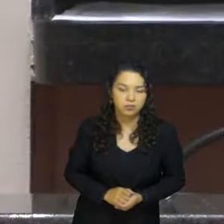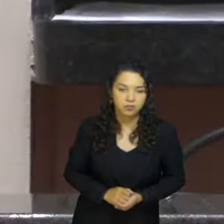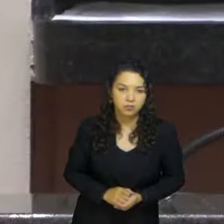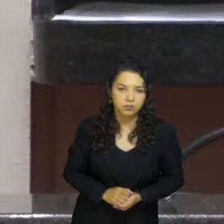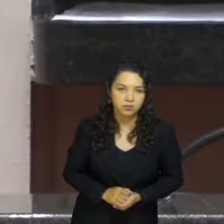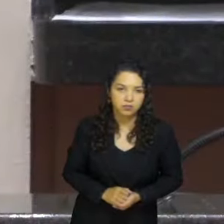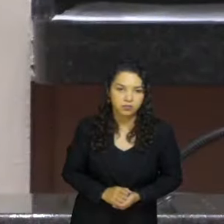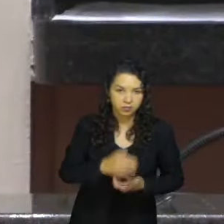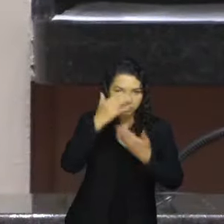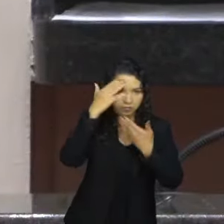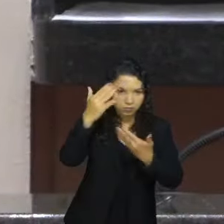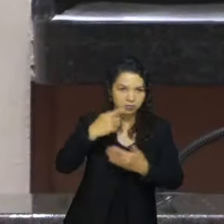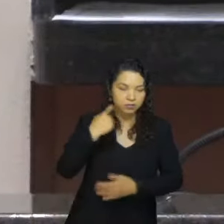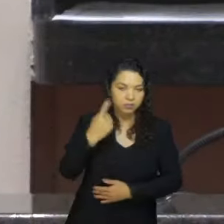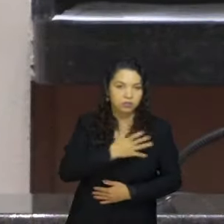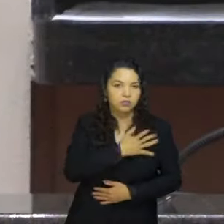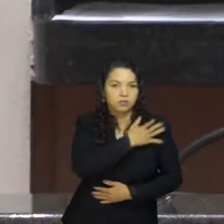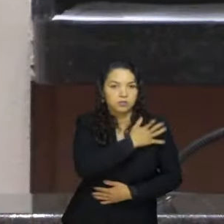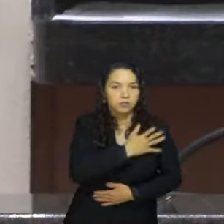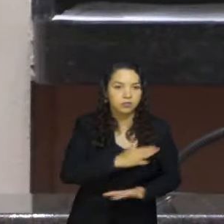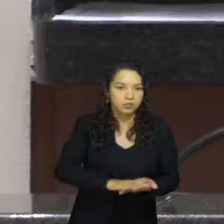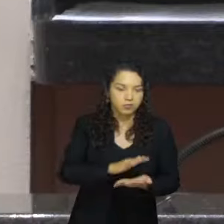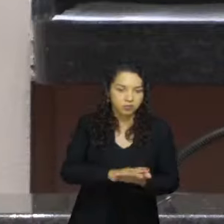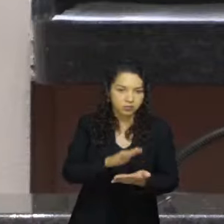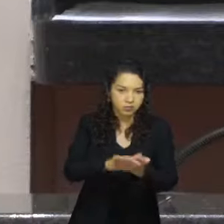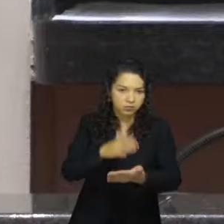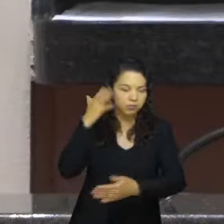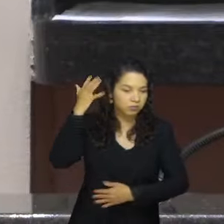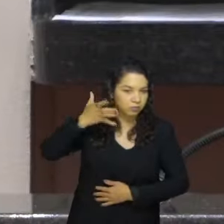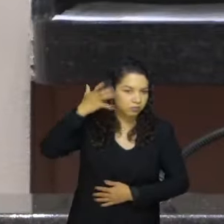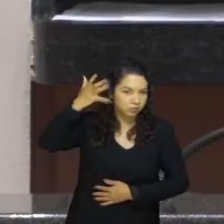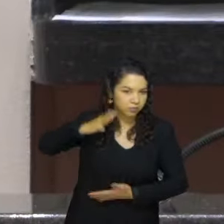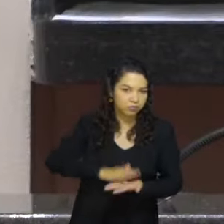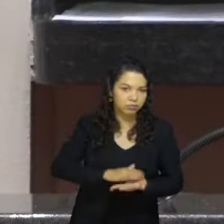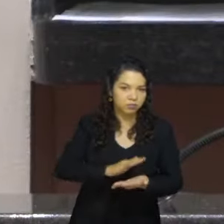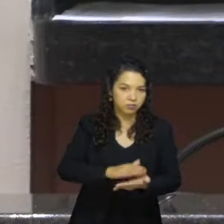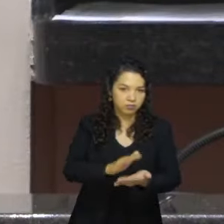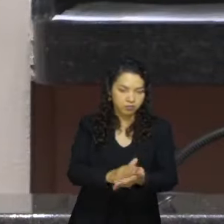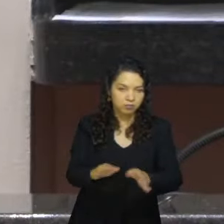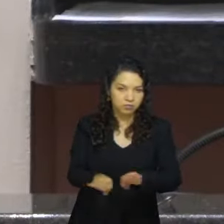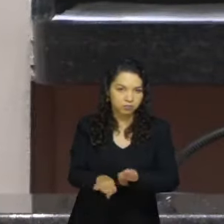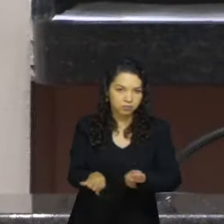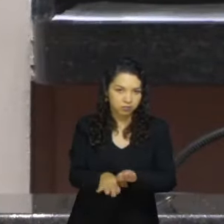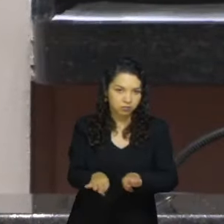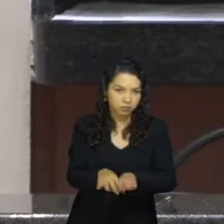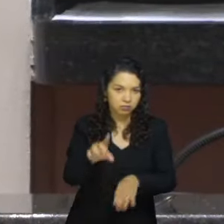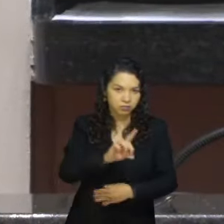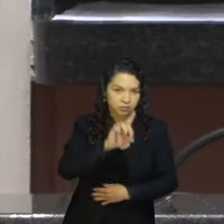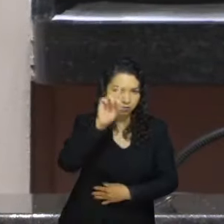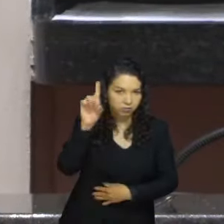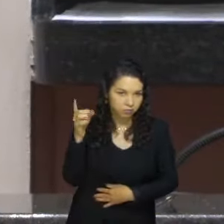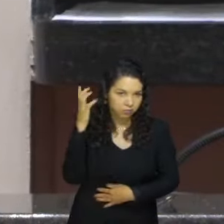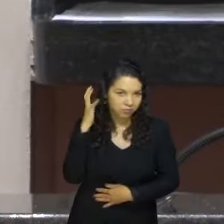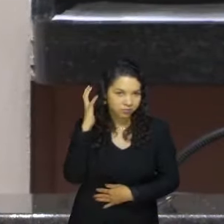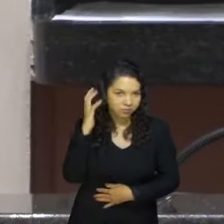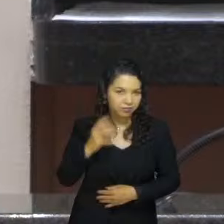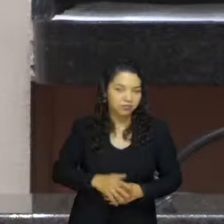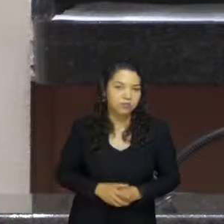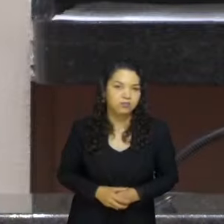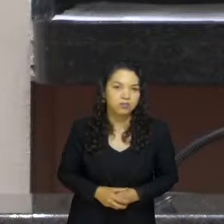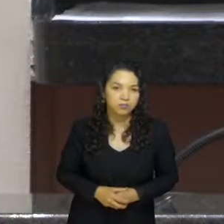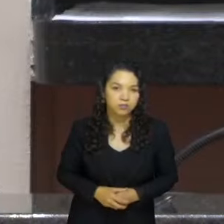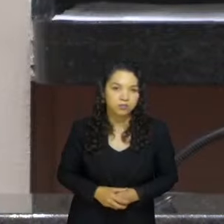Muito obrigado, deputado Napoleão Bernardes. Parabéns pela manifestação e parabéns também pelo dia do radialista. Pela ordem, senhor